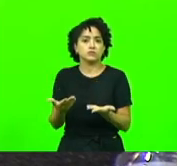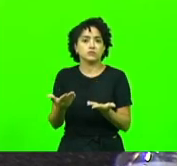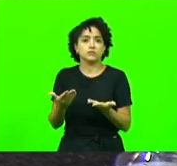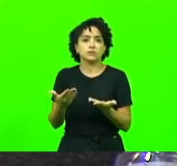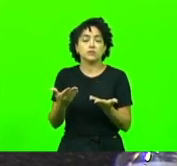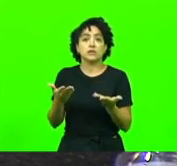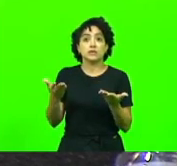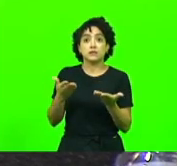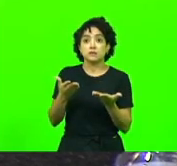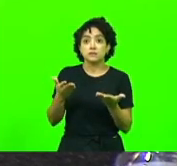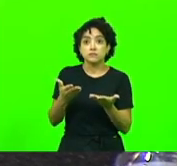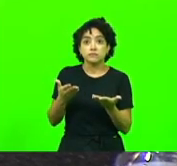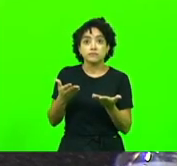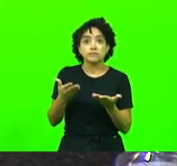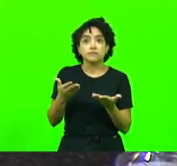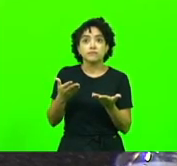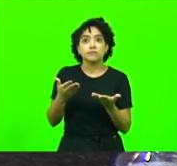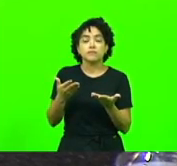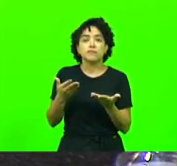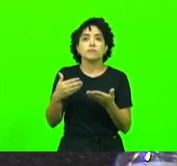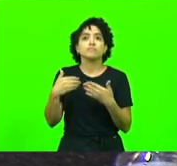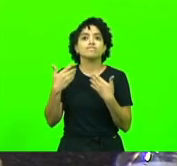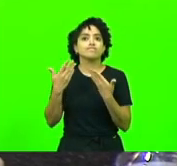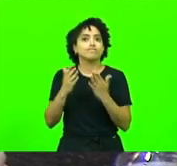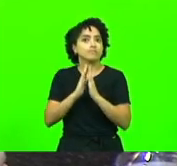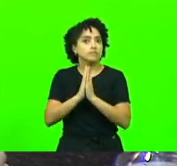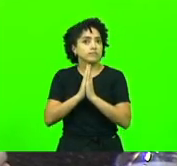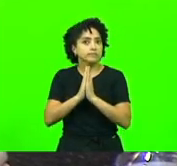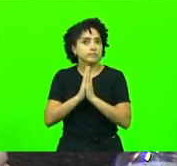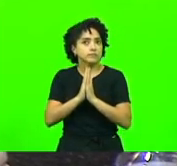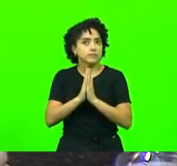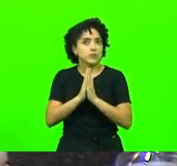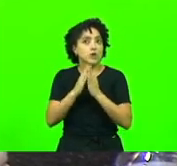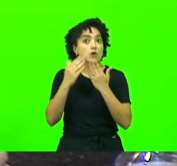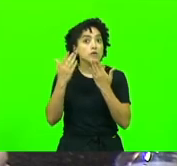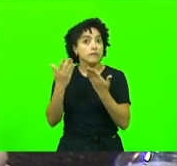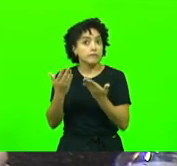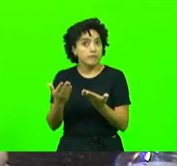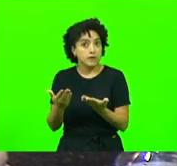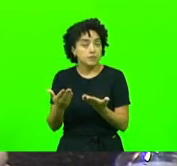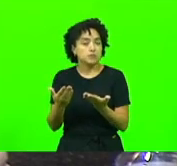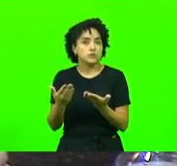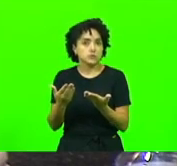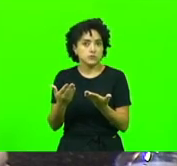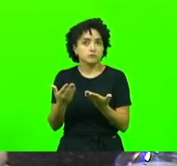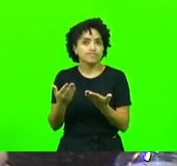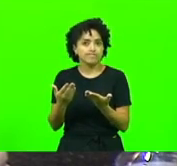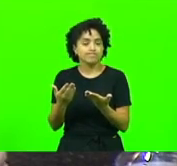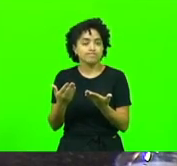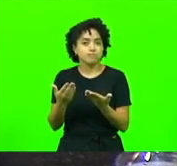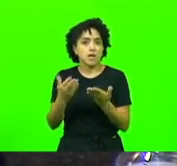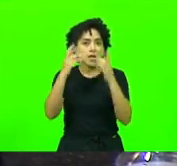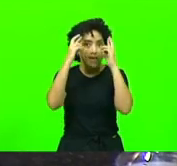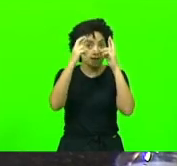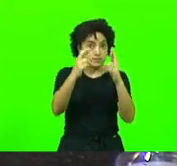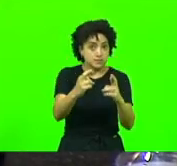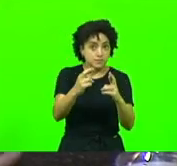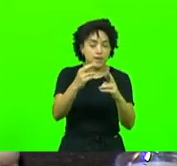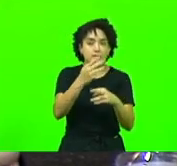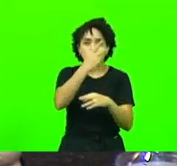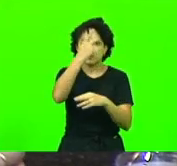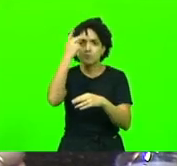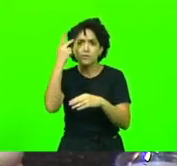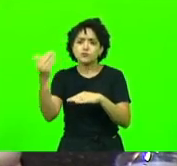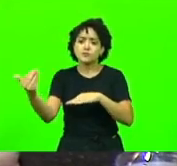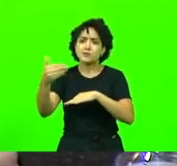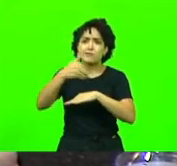pelo amor de Deus? Pelo amor de Deus. Vamos, no mínimo, dar o respeito às pessoas que vieram aqui e